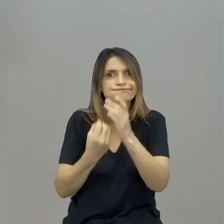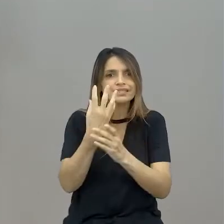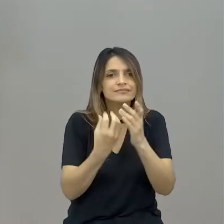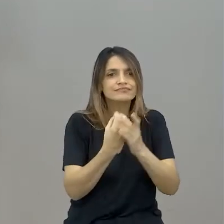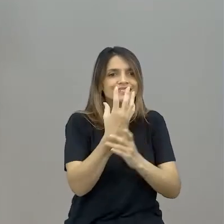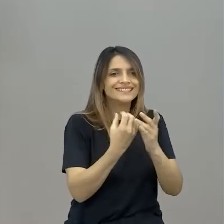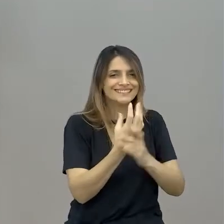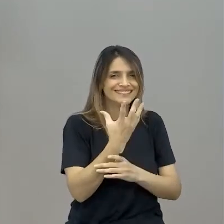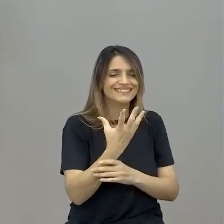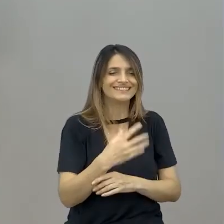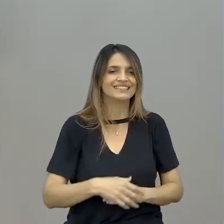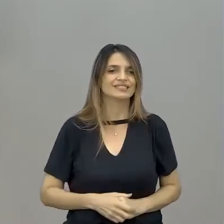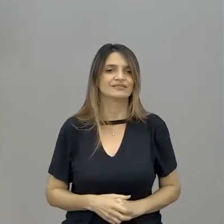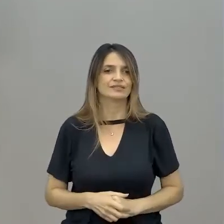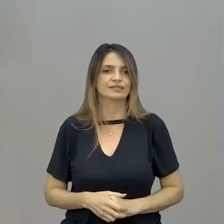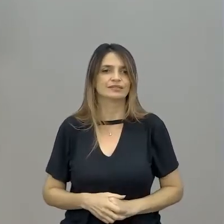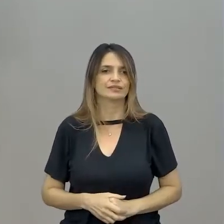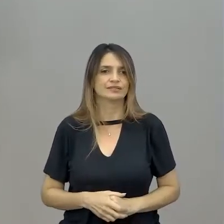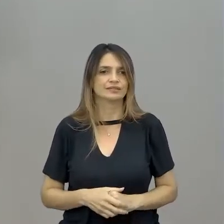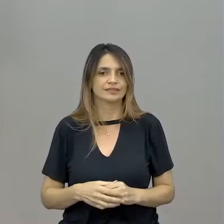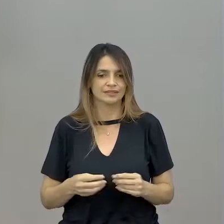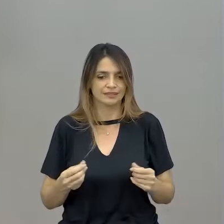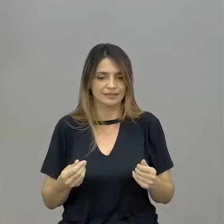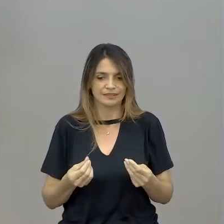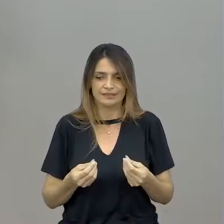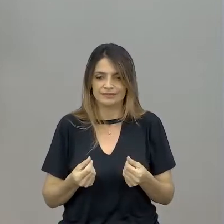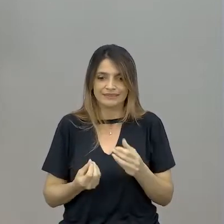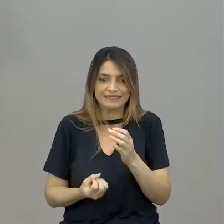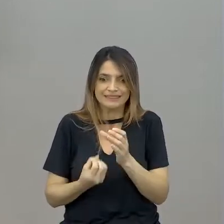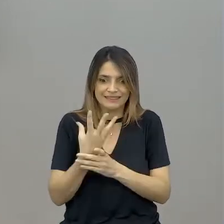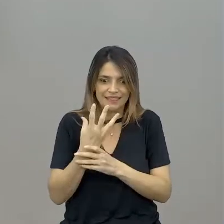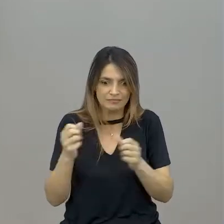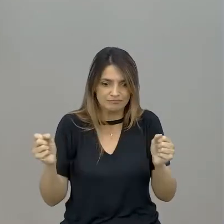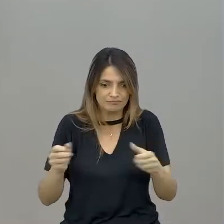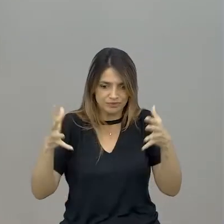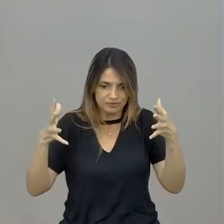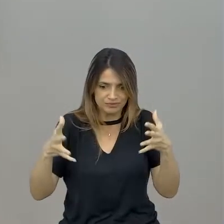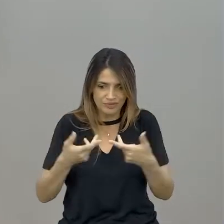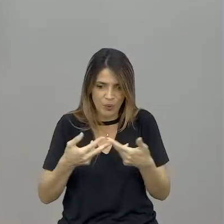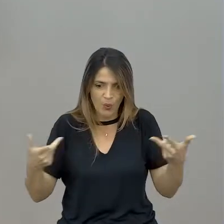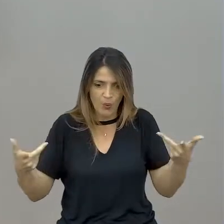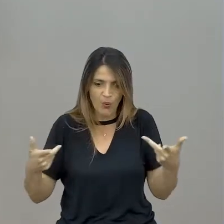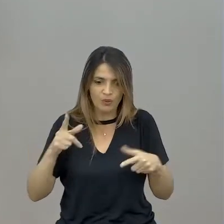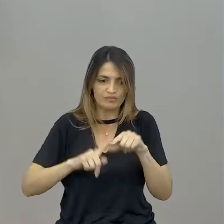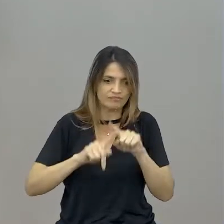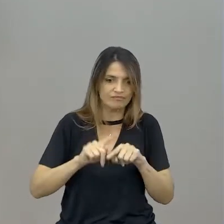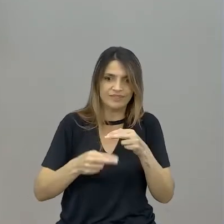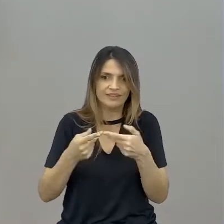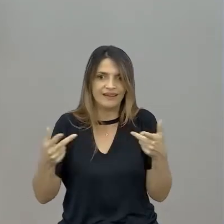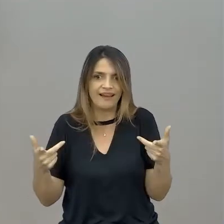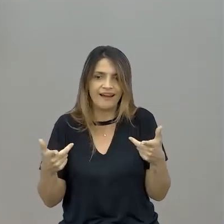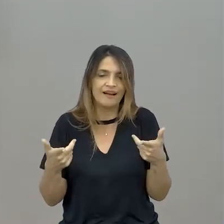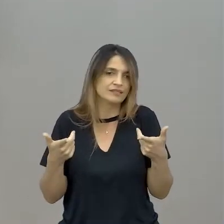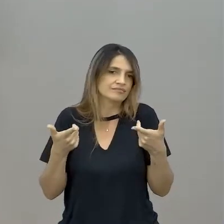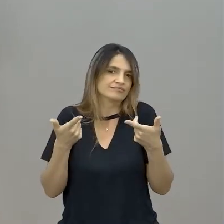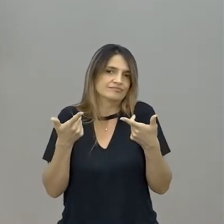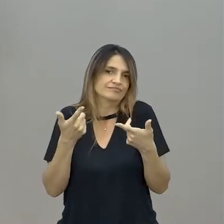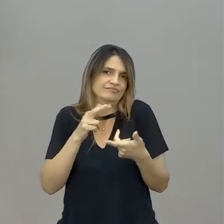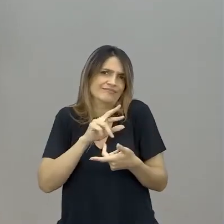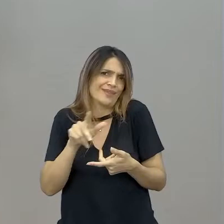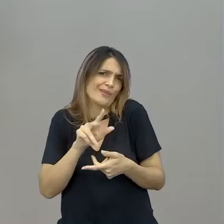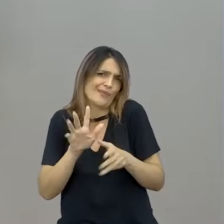sabe, traquitanas, criar coisas, né? Sim. Objetos. Então, é muito interessante se